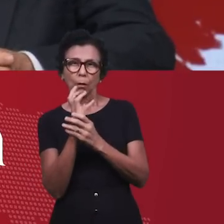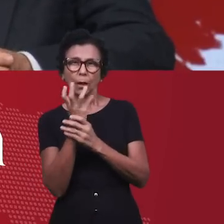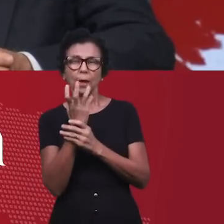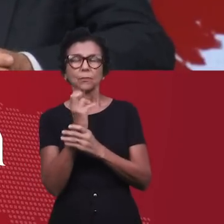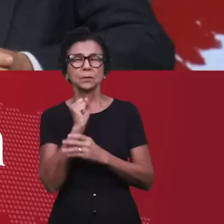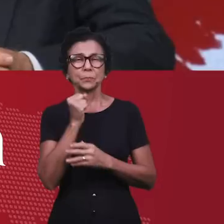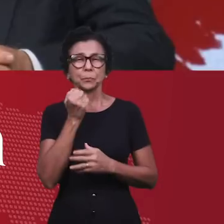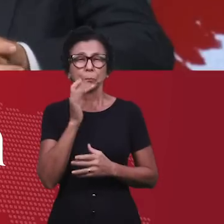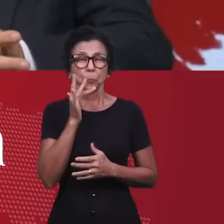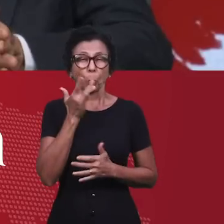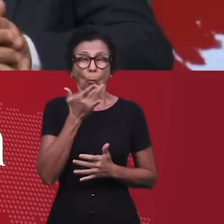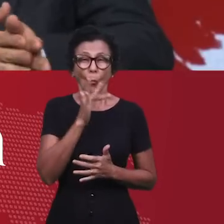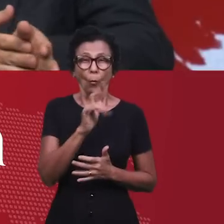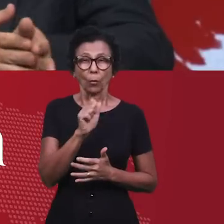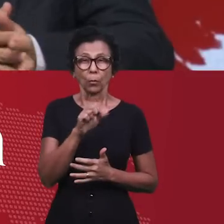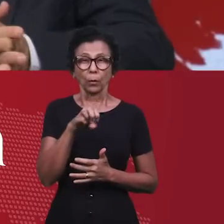elementos